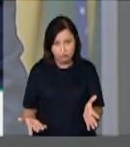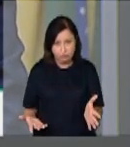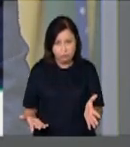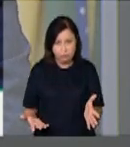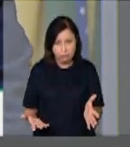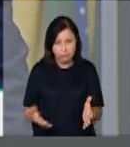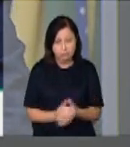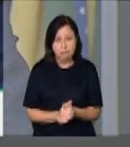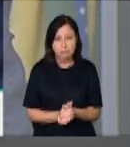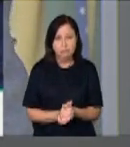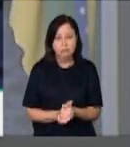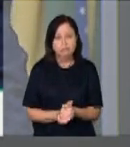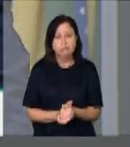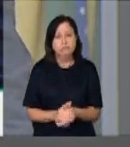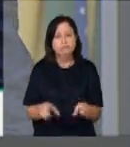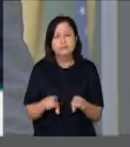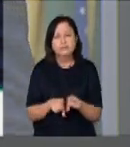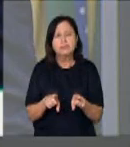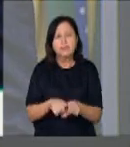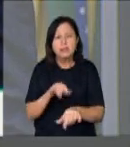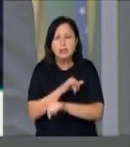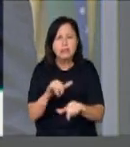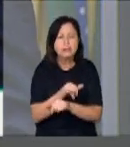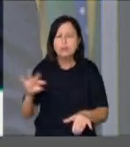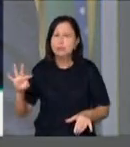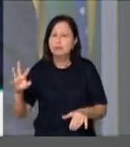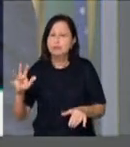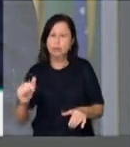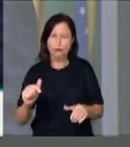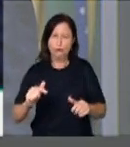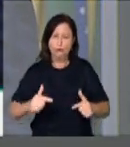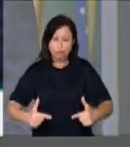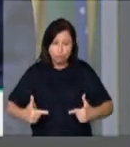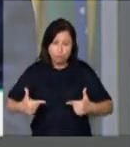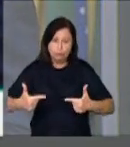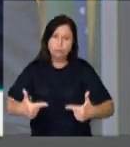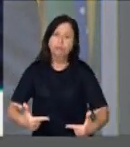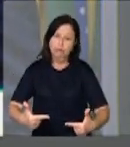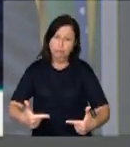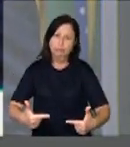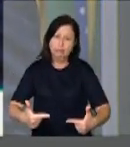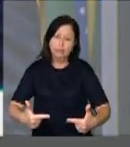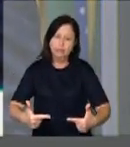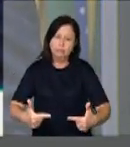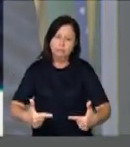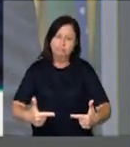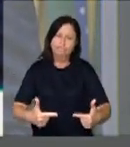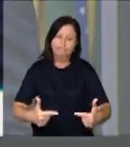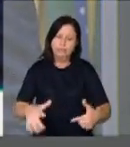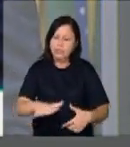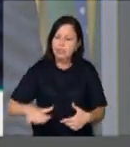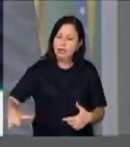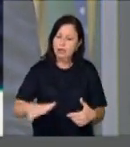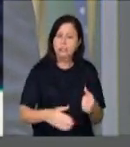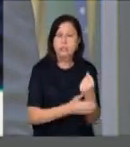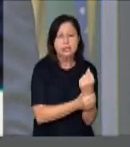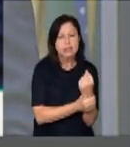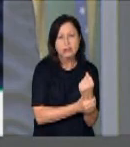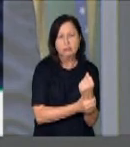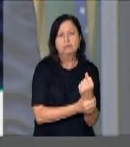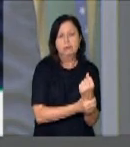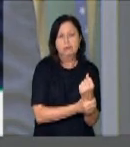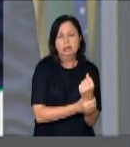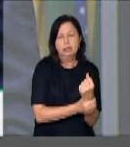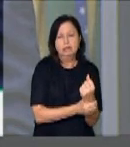para todos aqueles que militam na área da segurança pública foi uma grande decepção foi uma grande